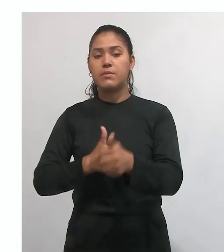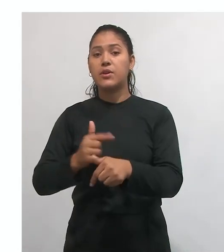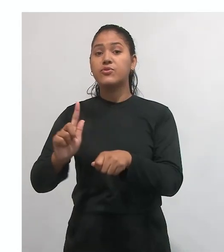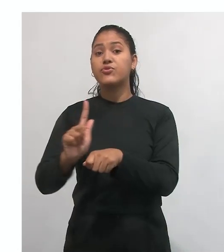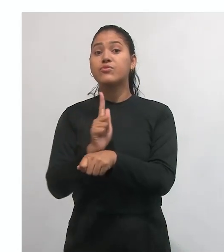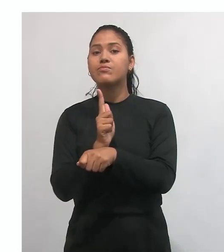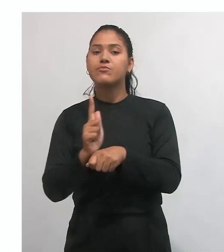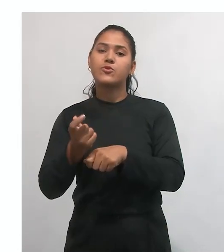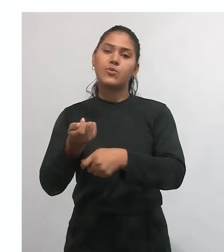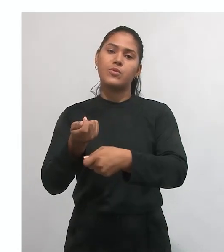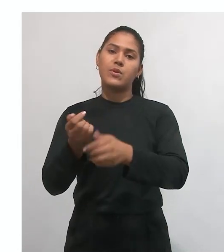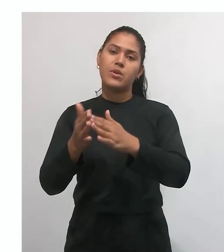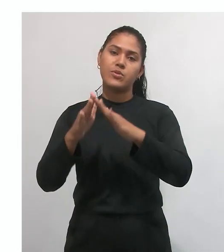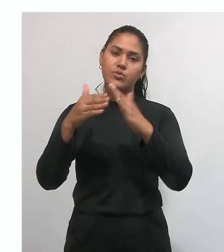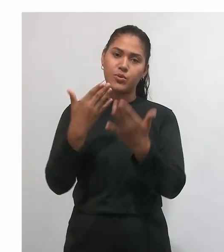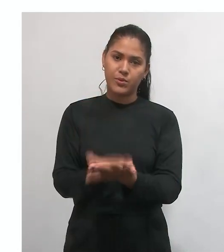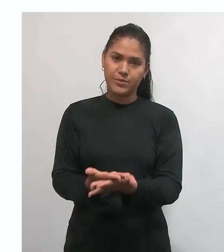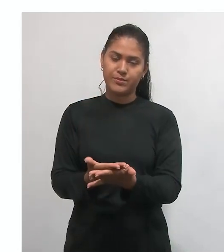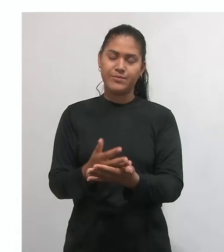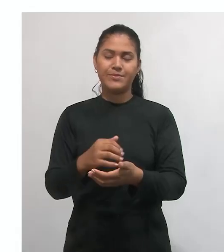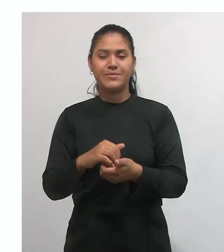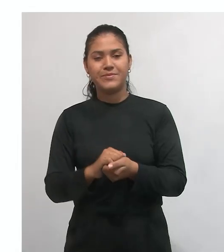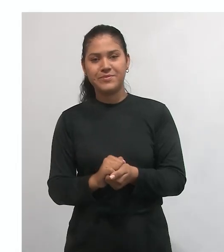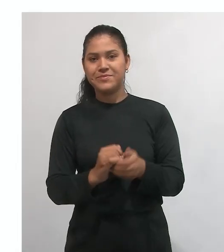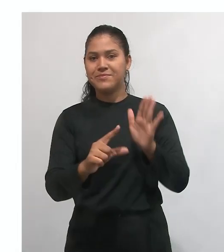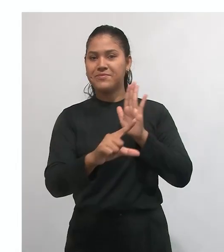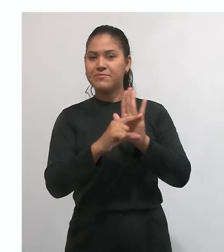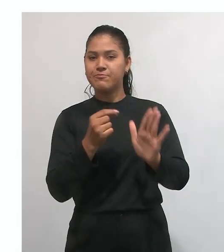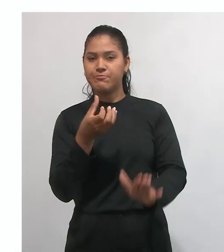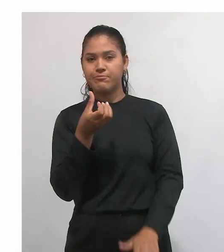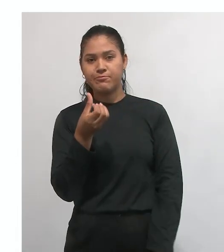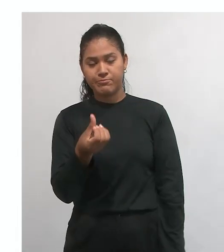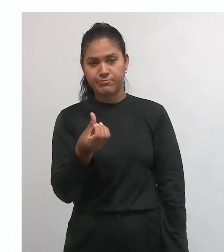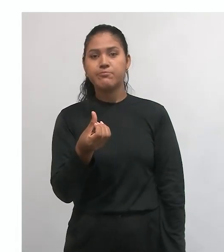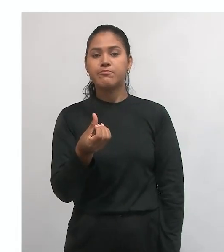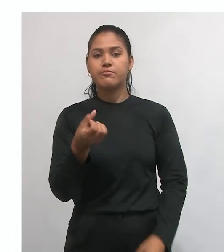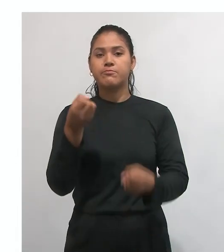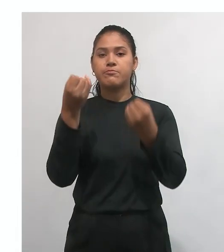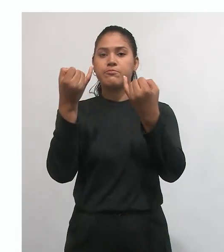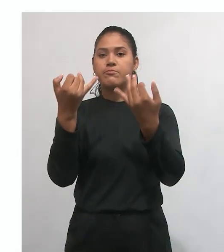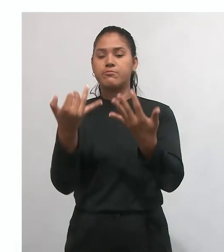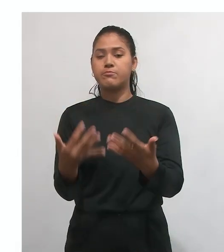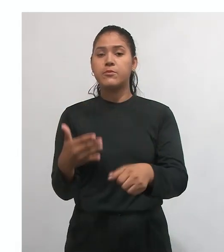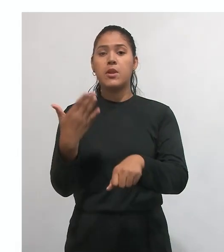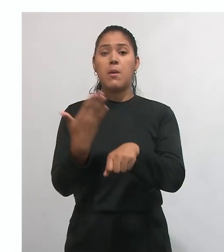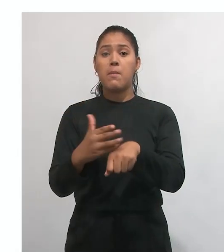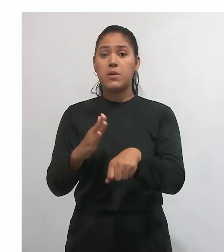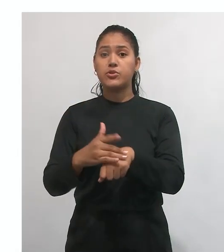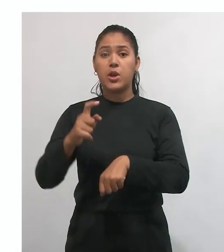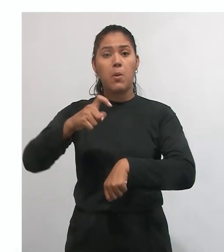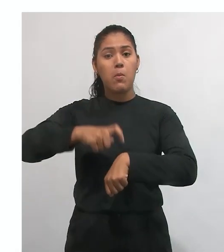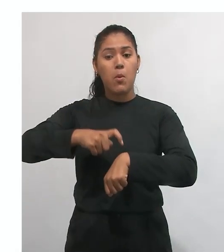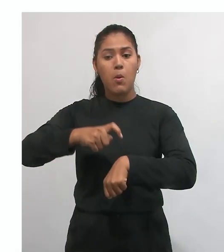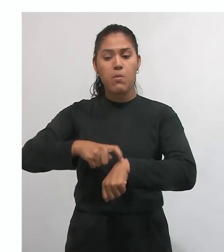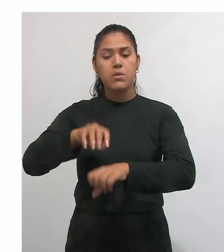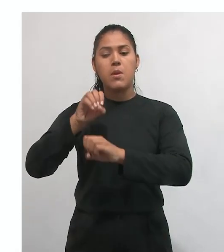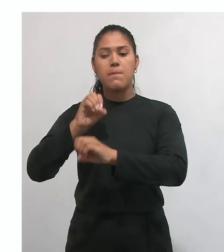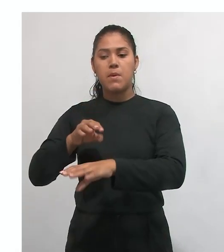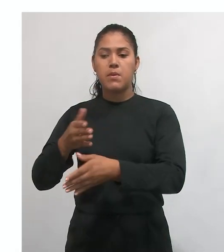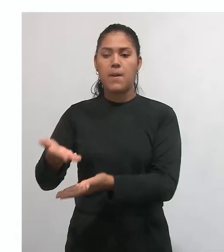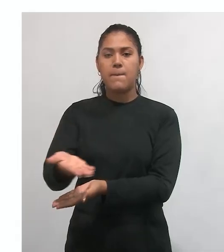gestor escolar. Lá no artigo 6º, o estágio ele é definido como um ato educativo